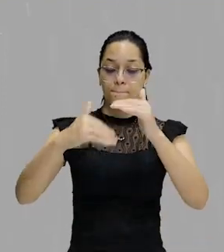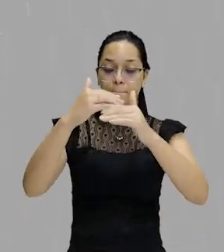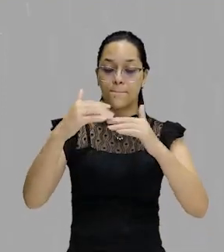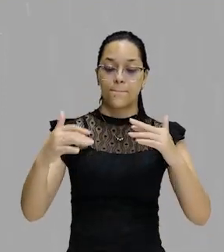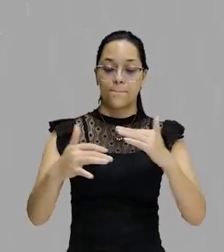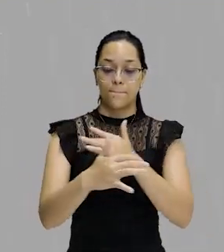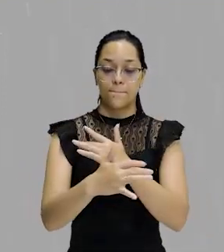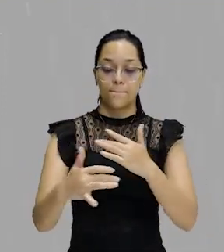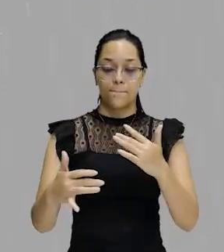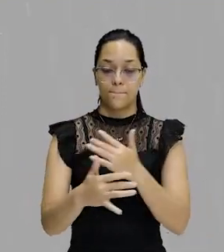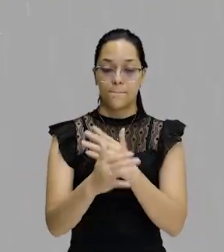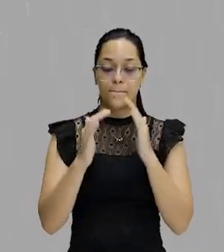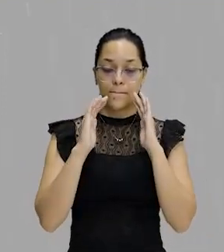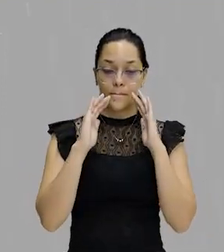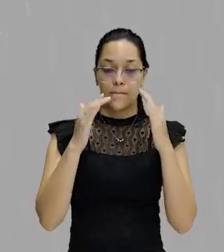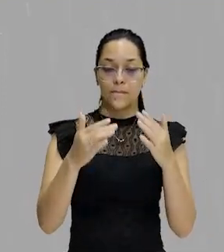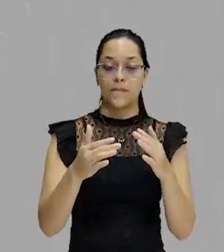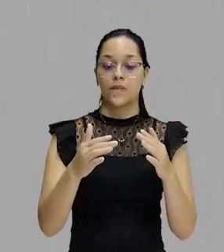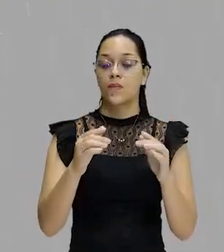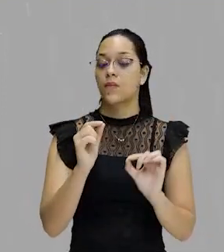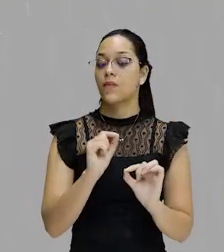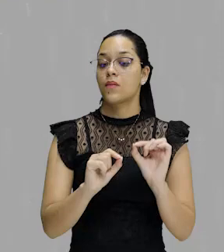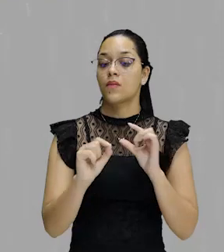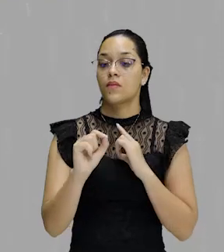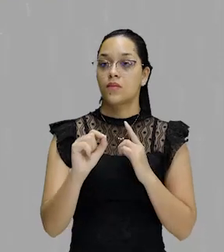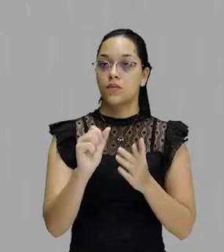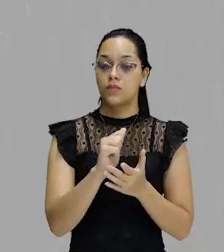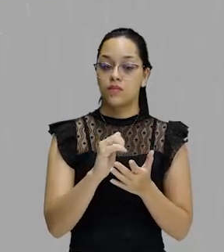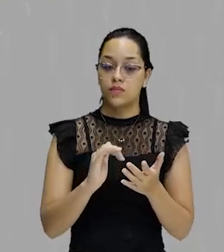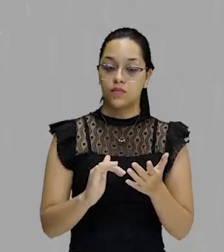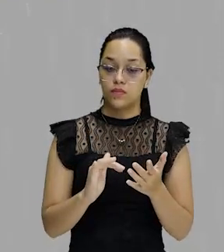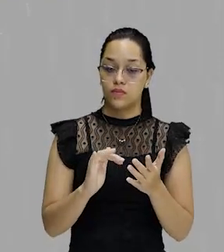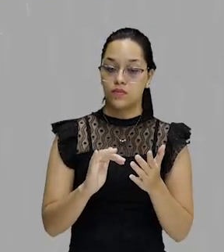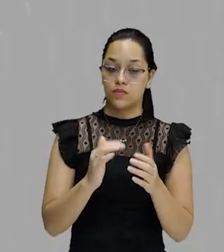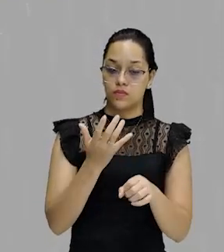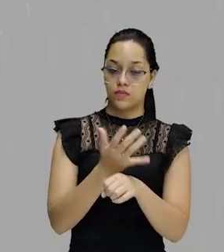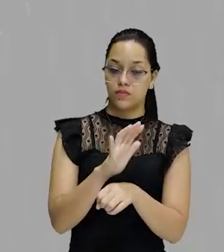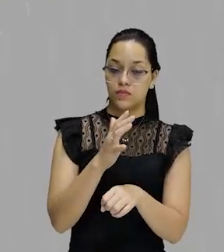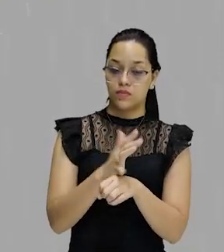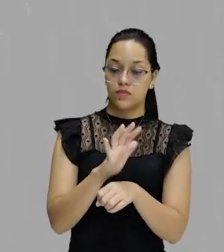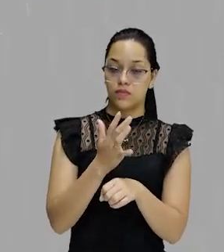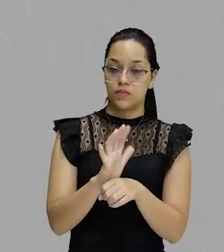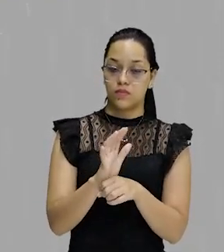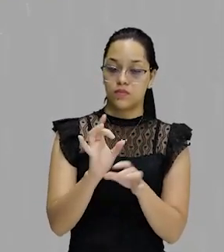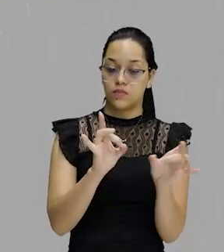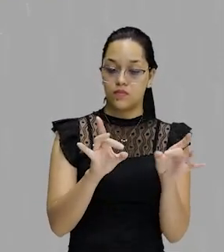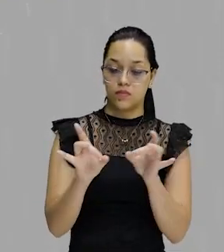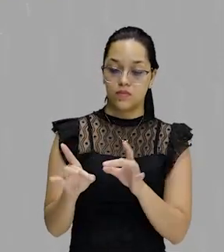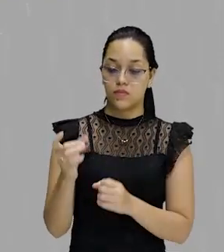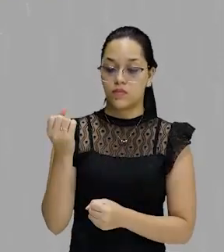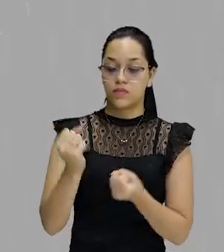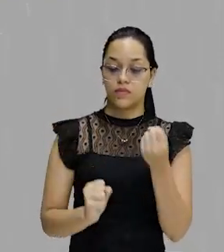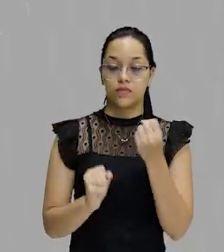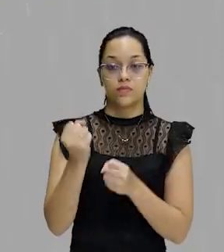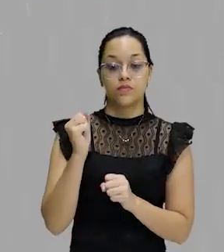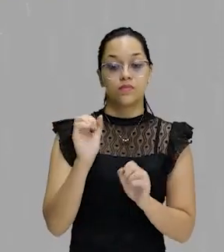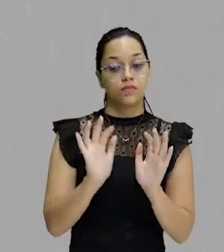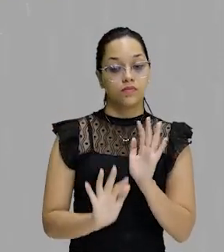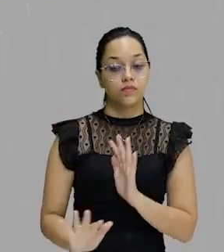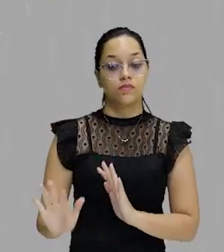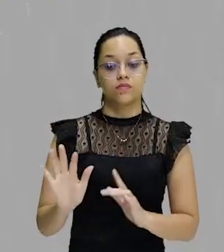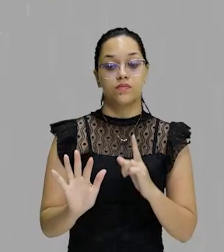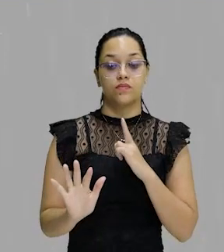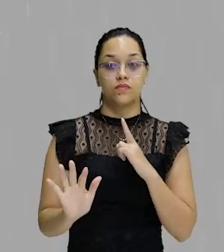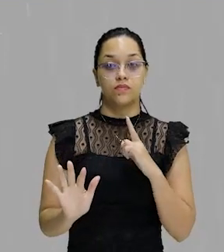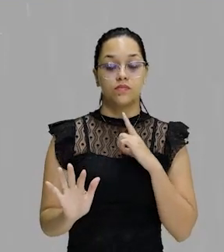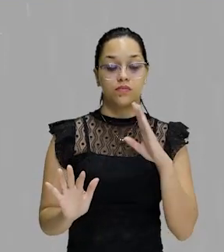cidade está diretamente vinculado às atividades comerciais e industrial. Você tem que ter apenas cuidado, porque nós estamos na Baixa Idade